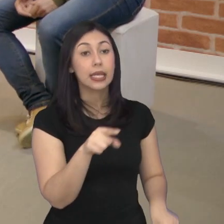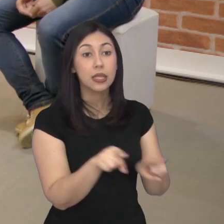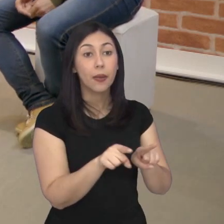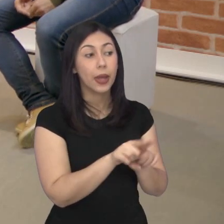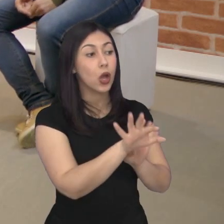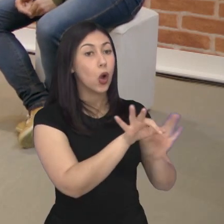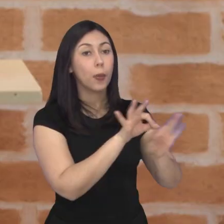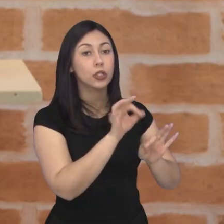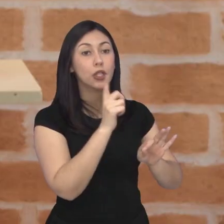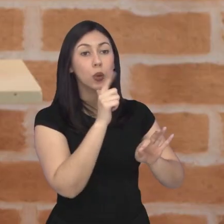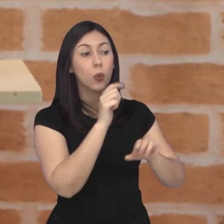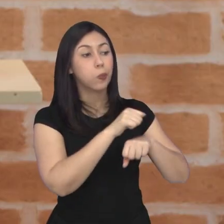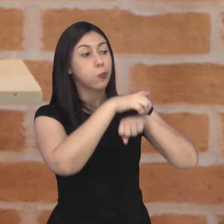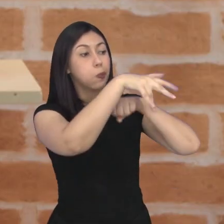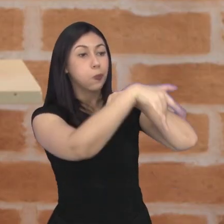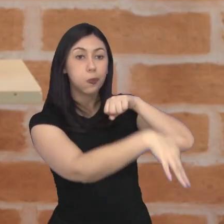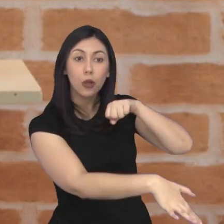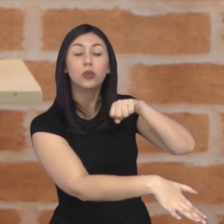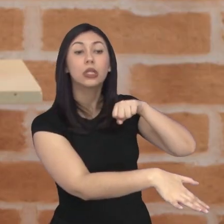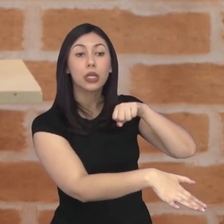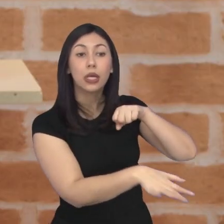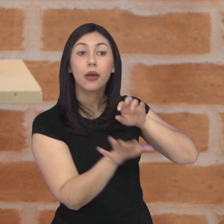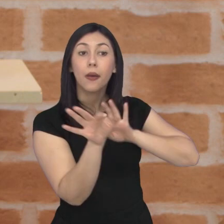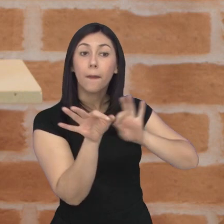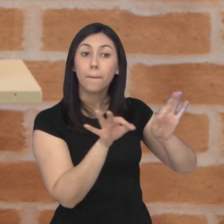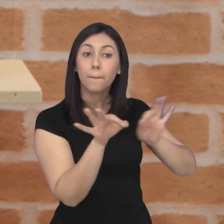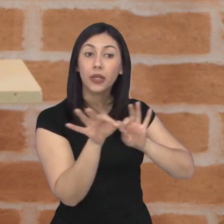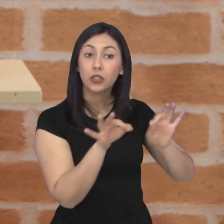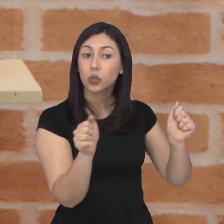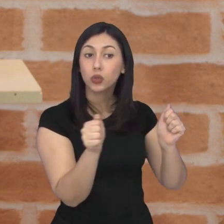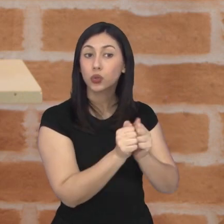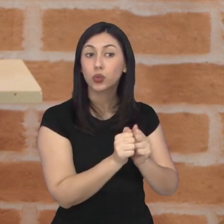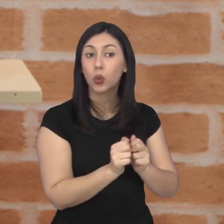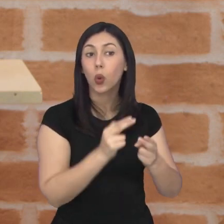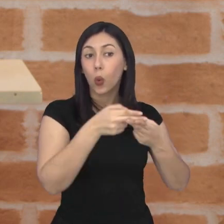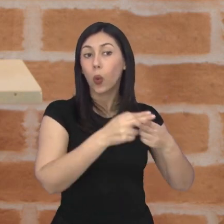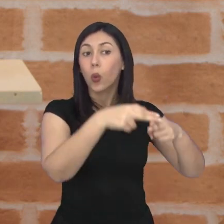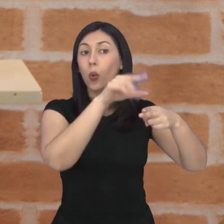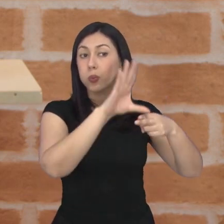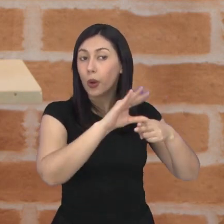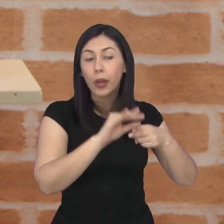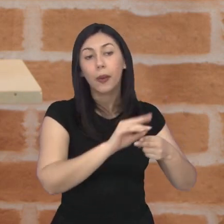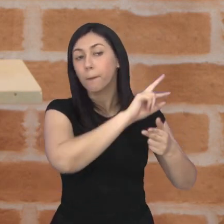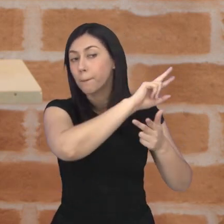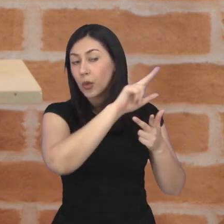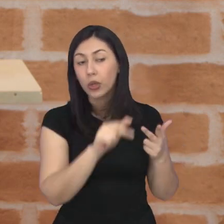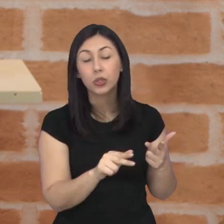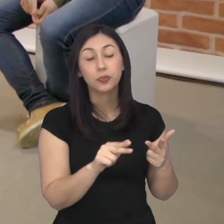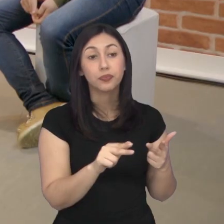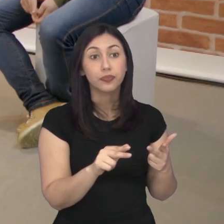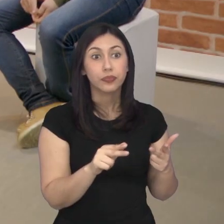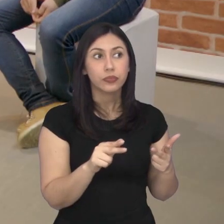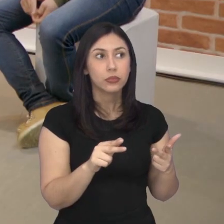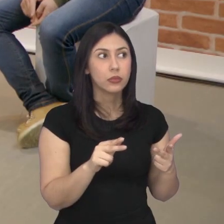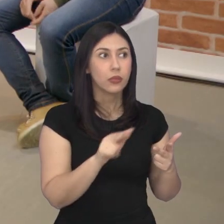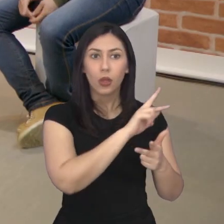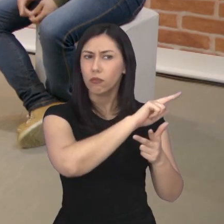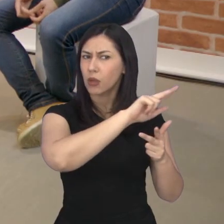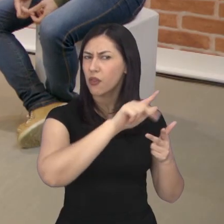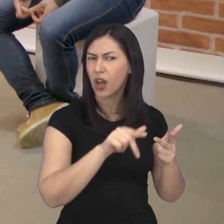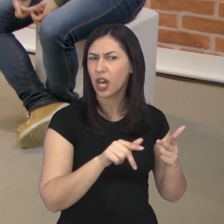o Projeto Cachoeiras é o Epicentro, que é um projeto que foi desenvolvido em parceria com o INPE, com o CEMADEM, com a Unesp, uma